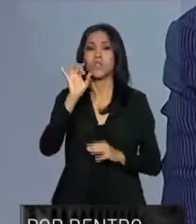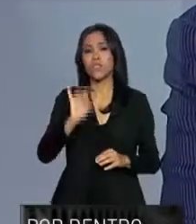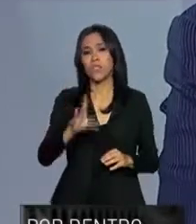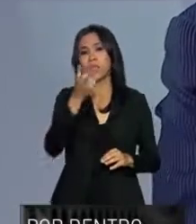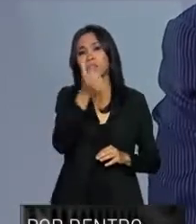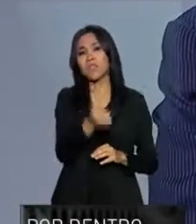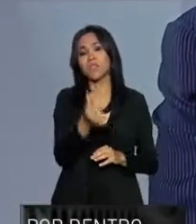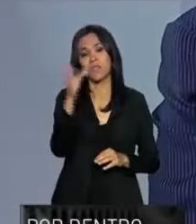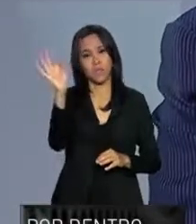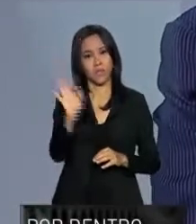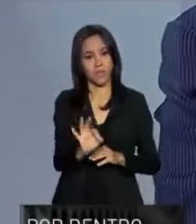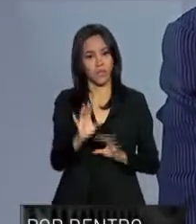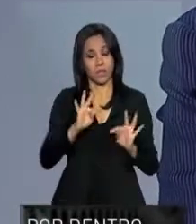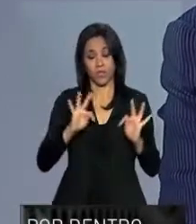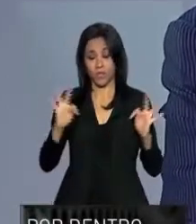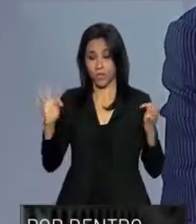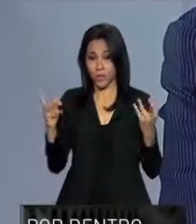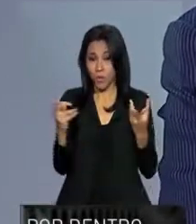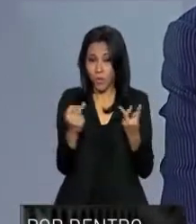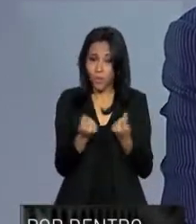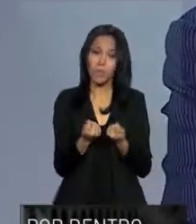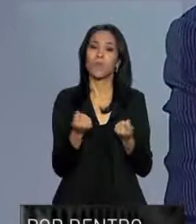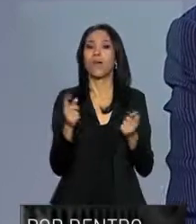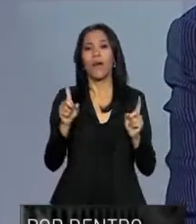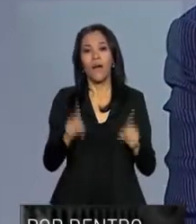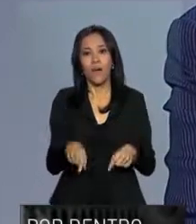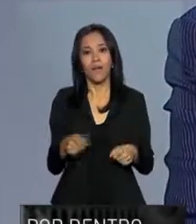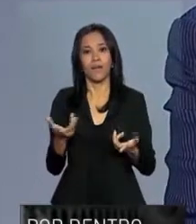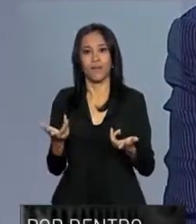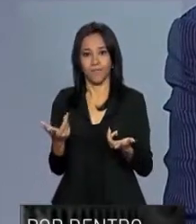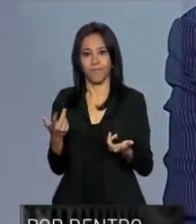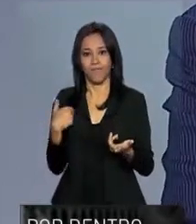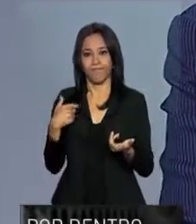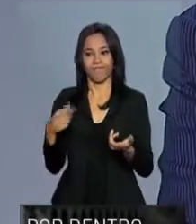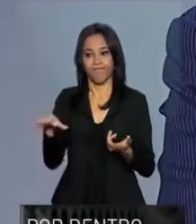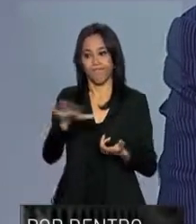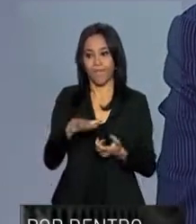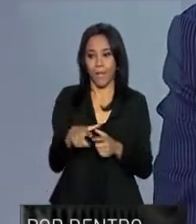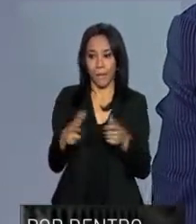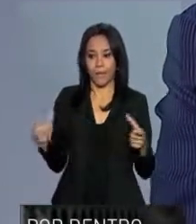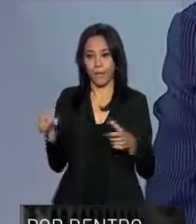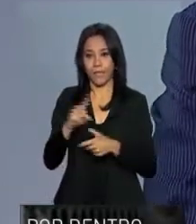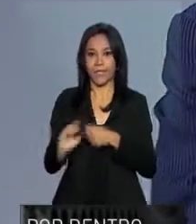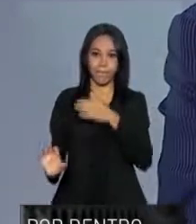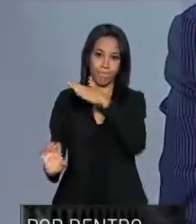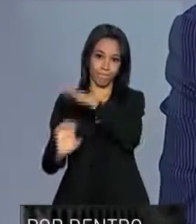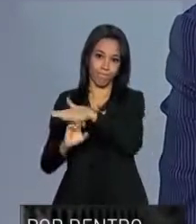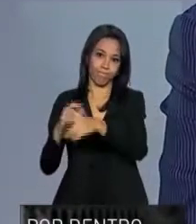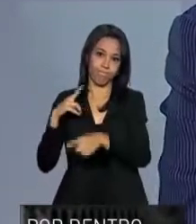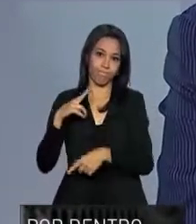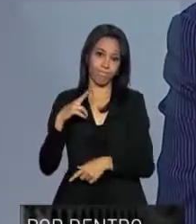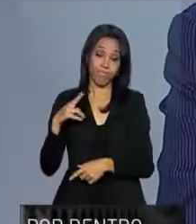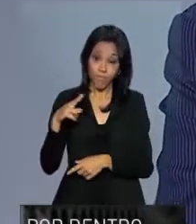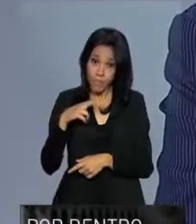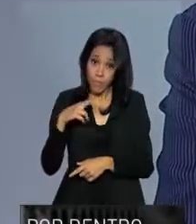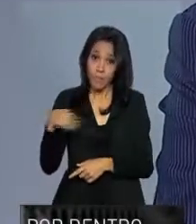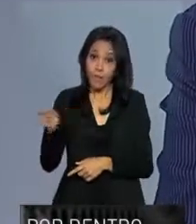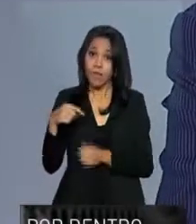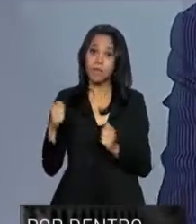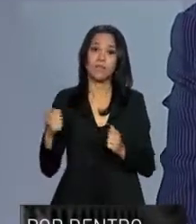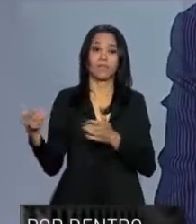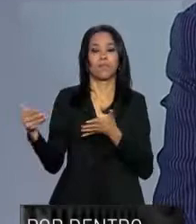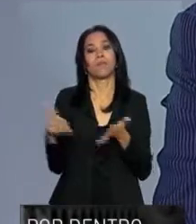de todo o setor é parte do investimento de companhia privada ou seja o capital privado precisa participar nós